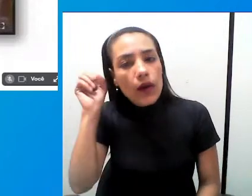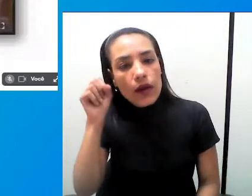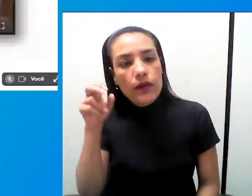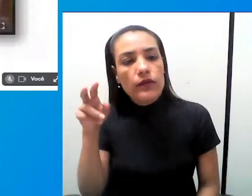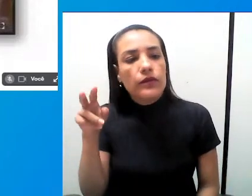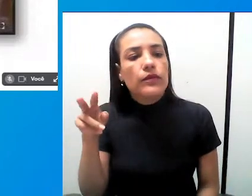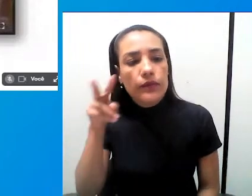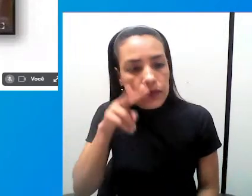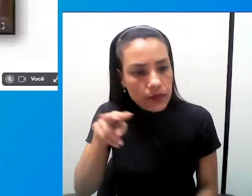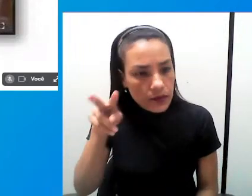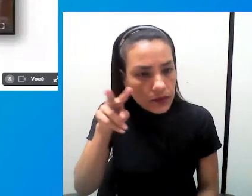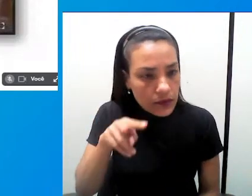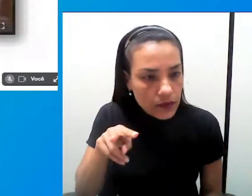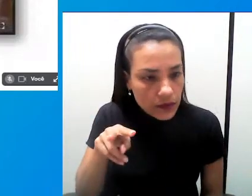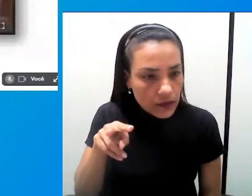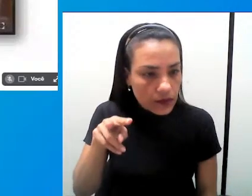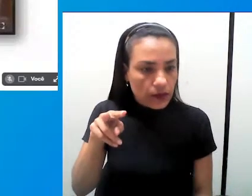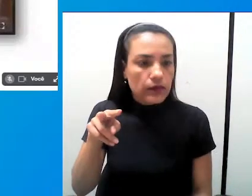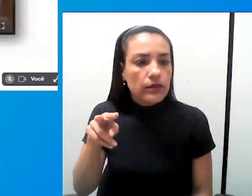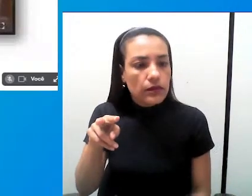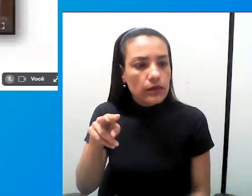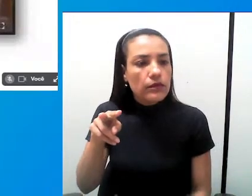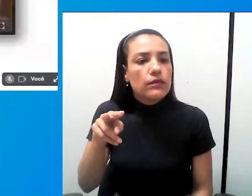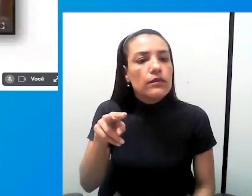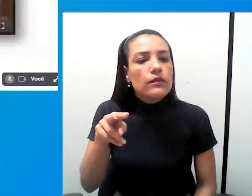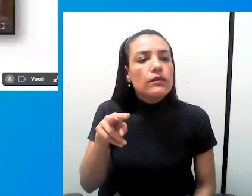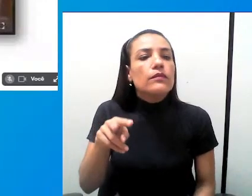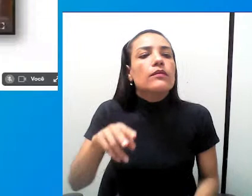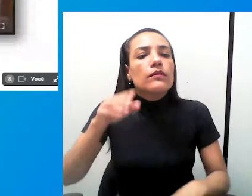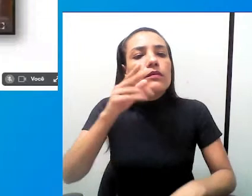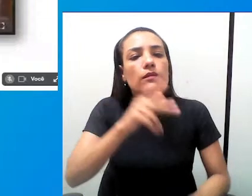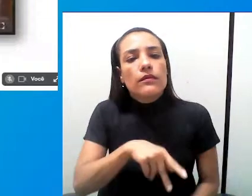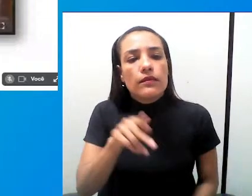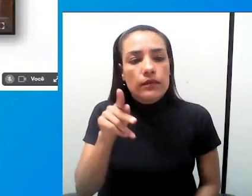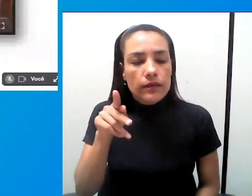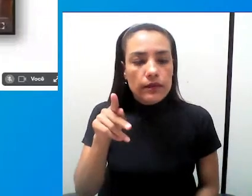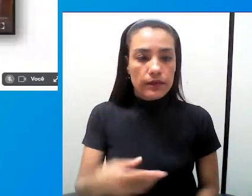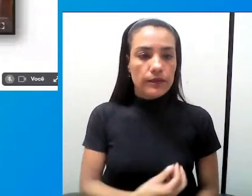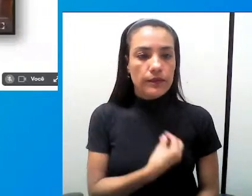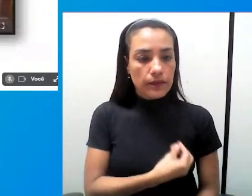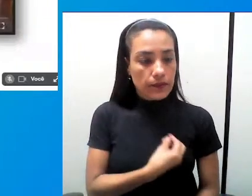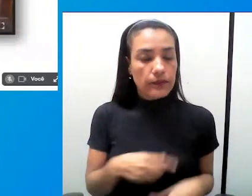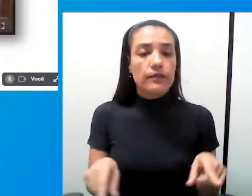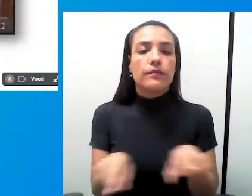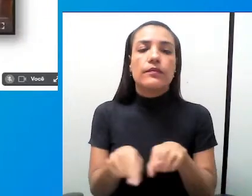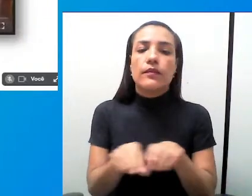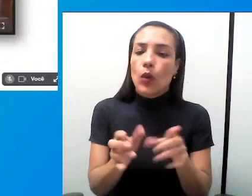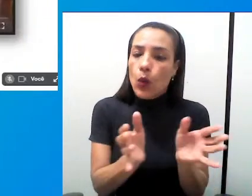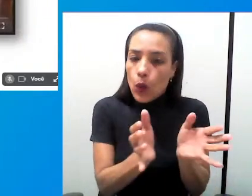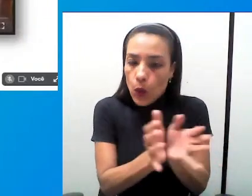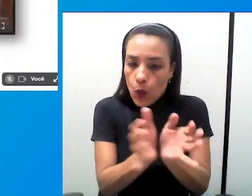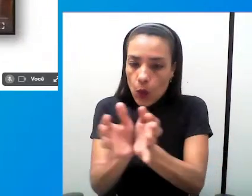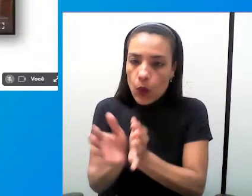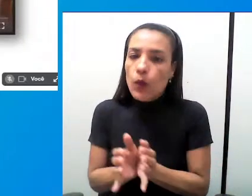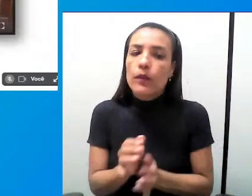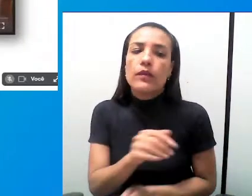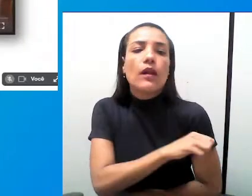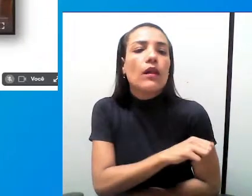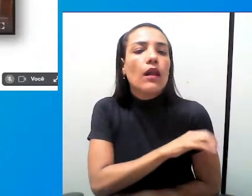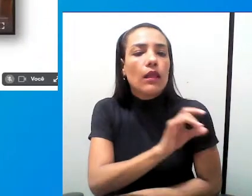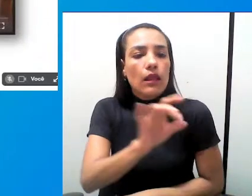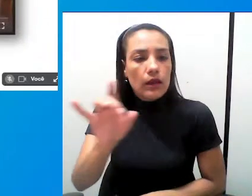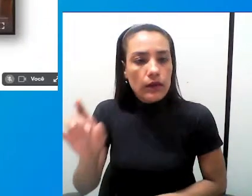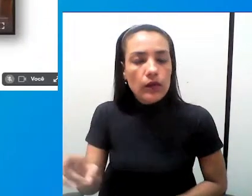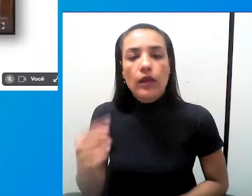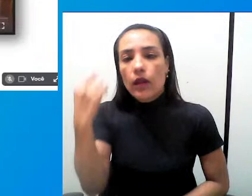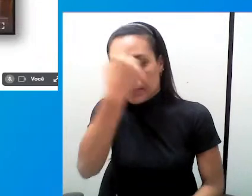faz a pesquisa, a gente vai orientando os alunos. Os professores, eles participam dessa orientação por grupo de alunos. E cada professor, ele tem uma